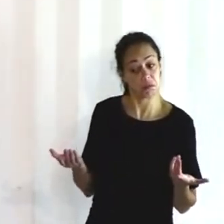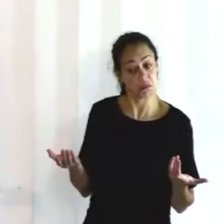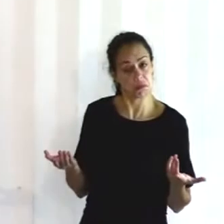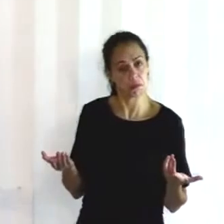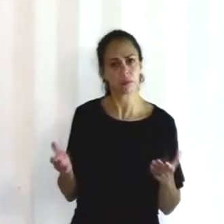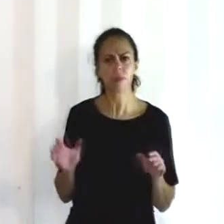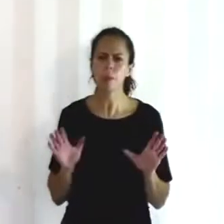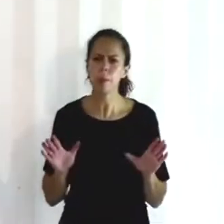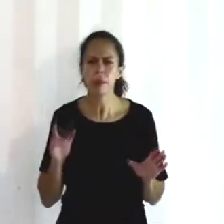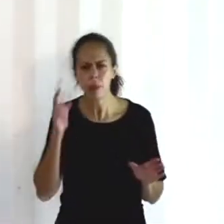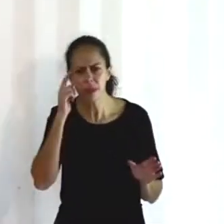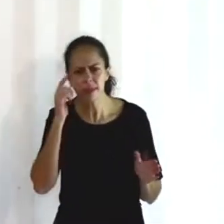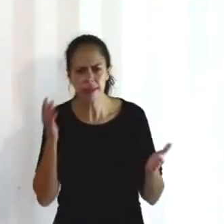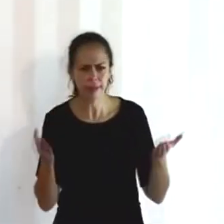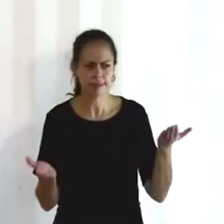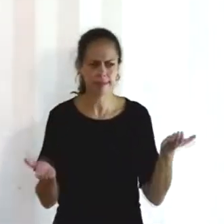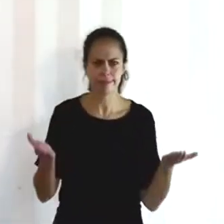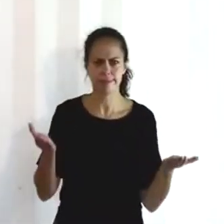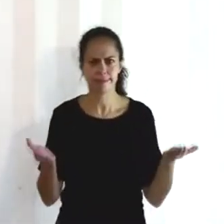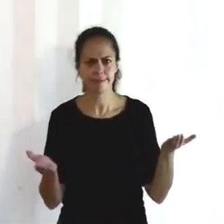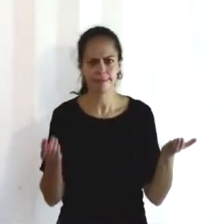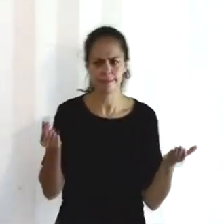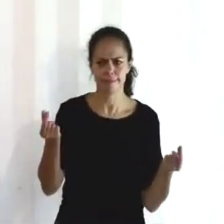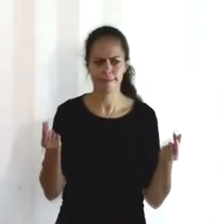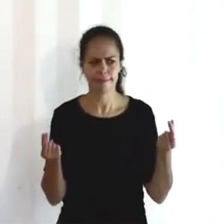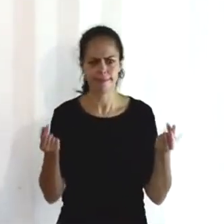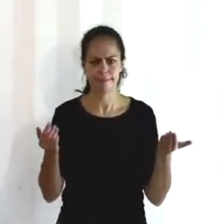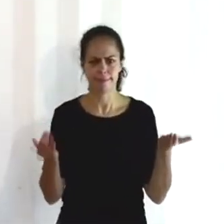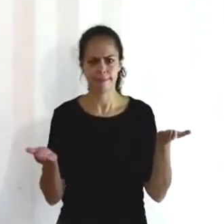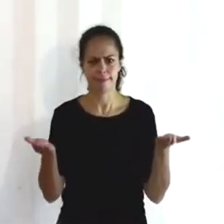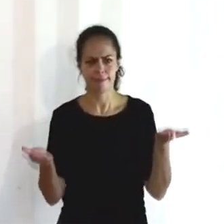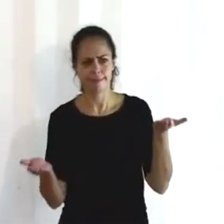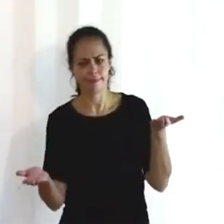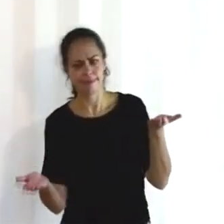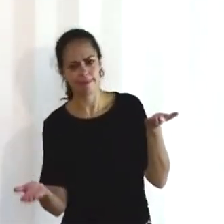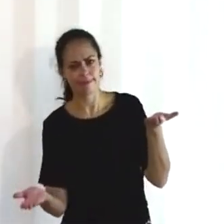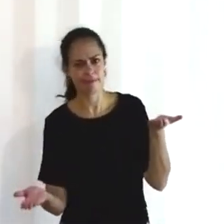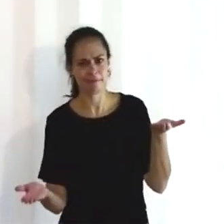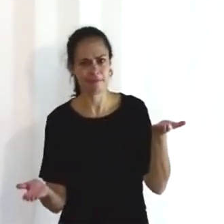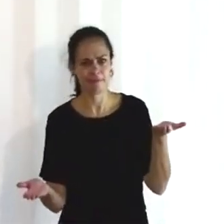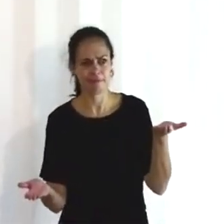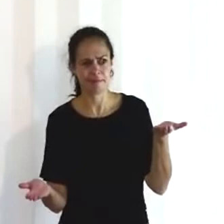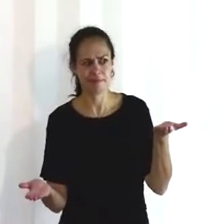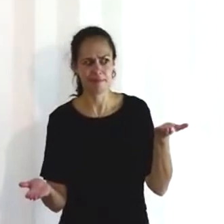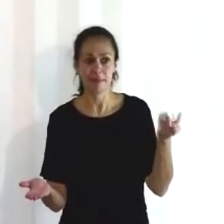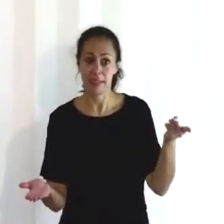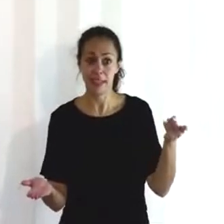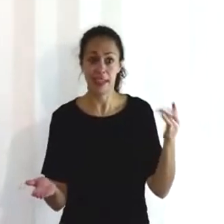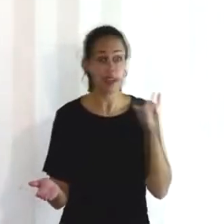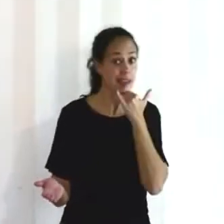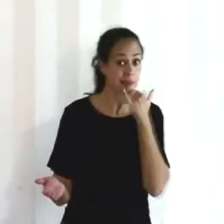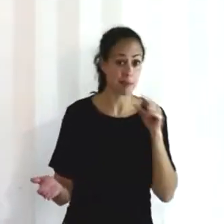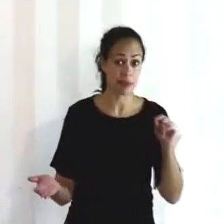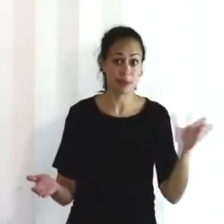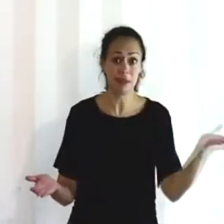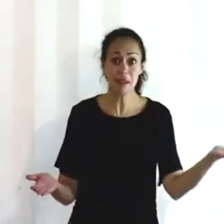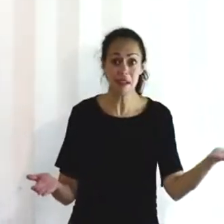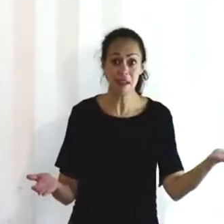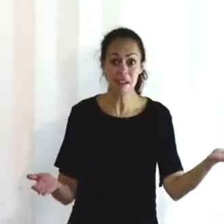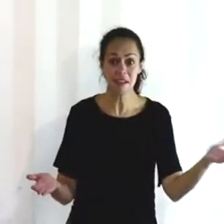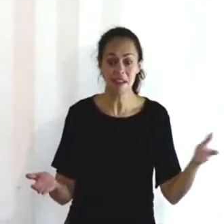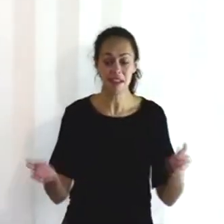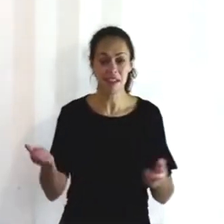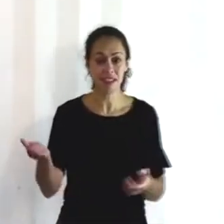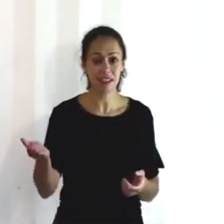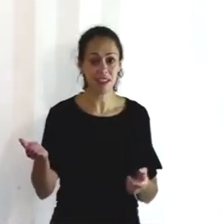muito alto, só que ele não tinha. E por não ter, ele faz a mesma oração,